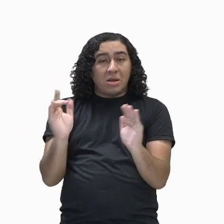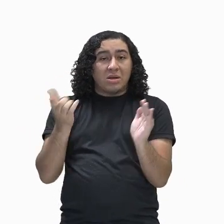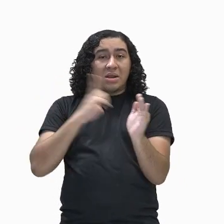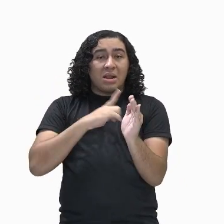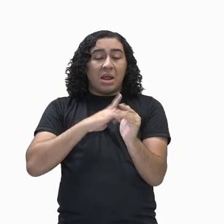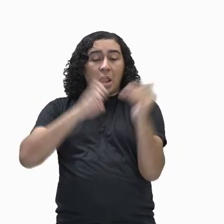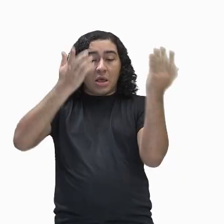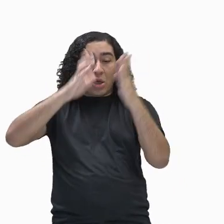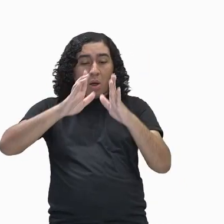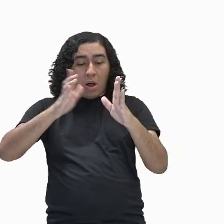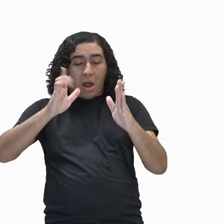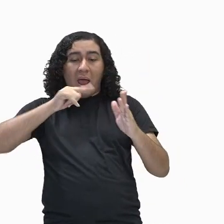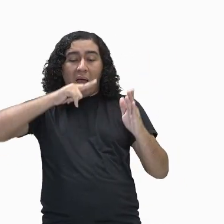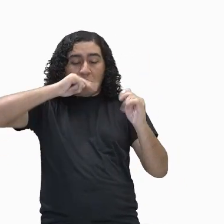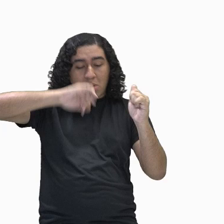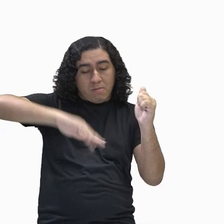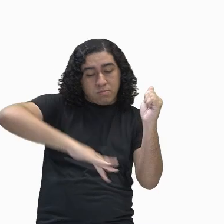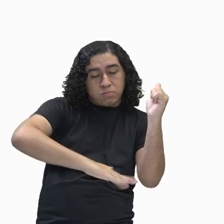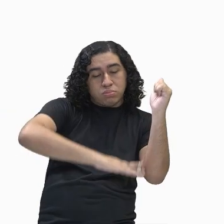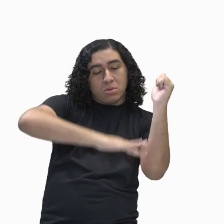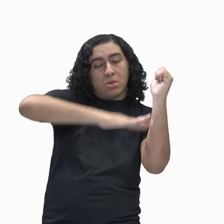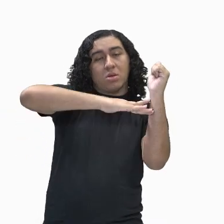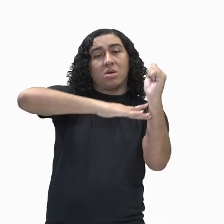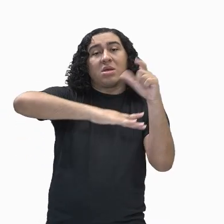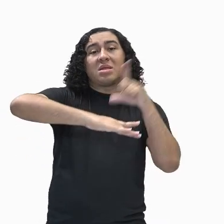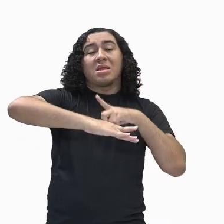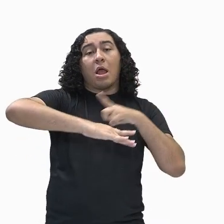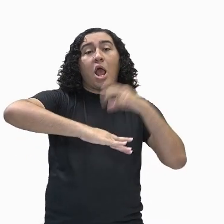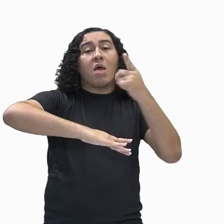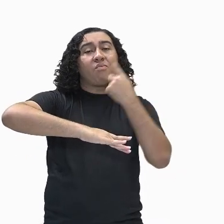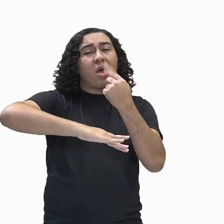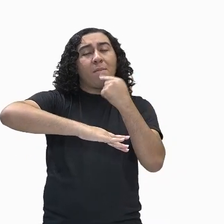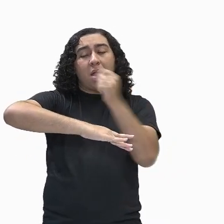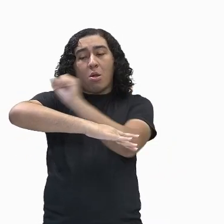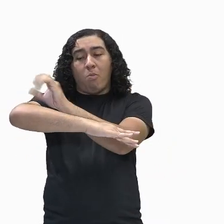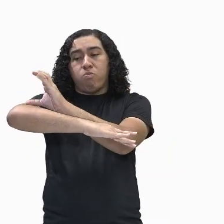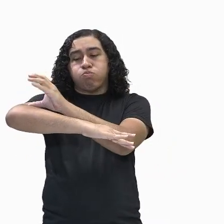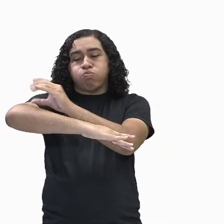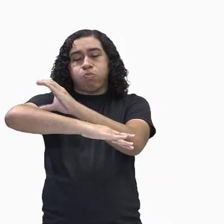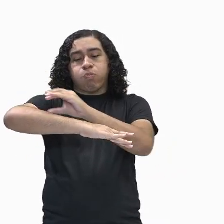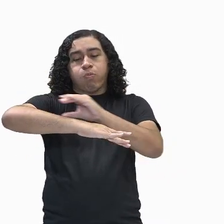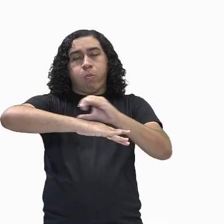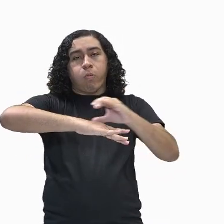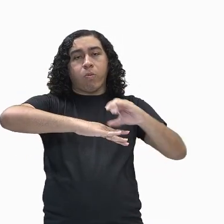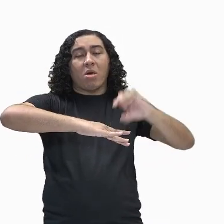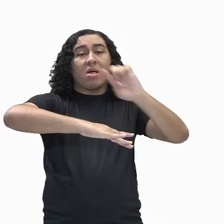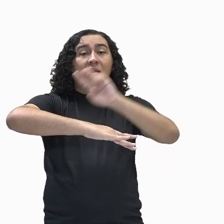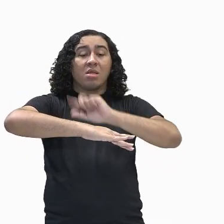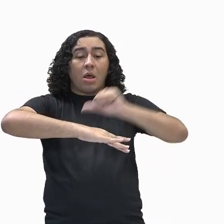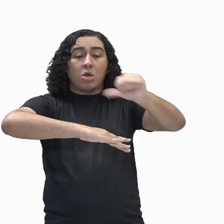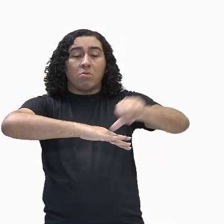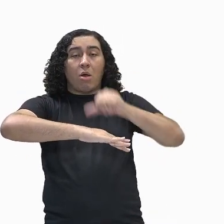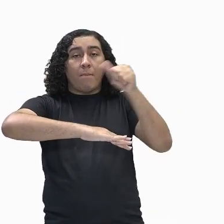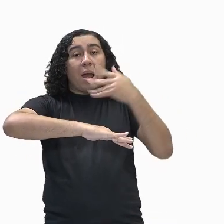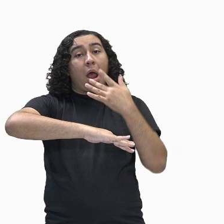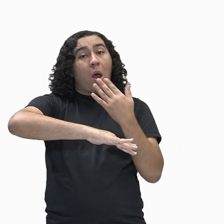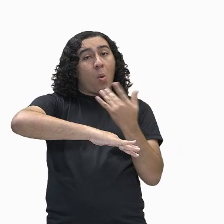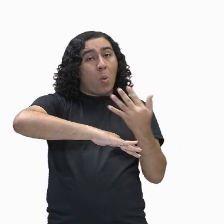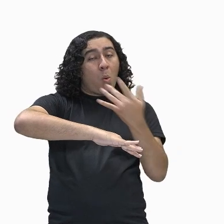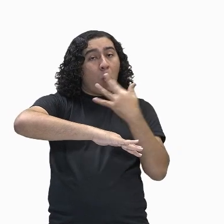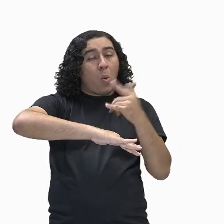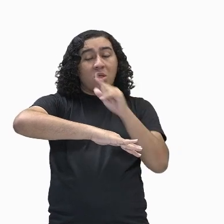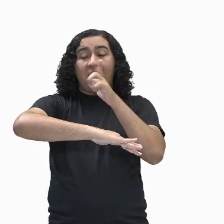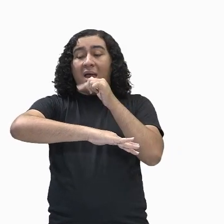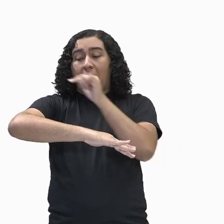águas e aglomerados ali em grande quantidade podem provocar mudanças de cor na água, que adquire